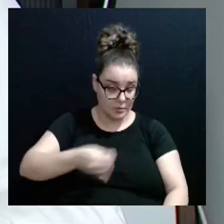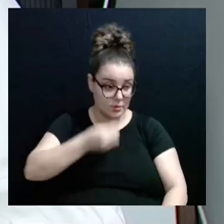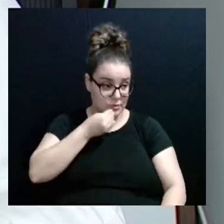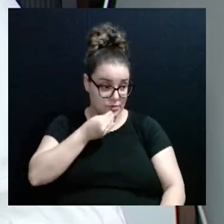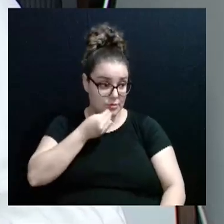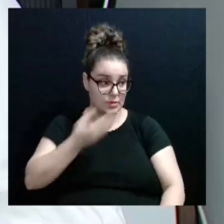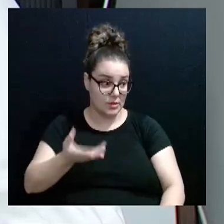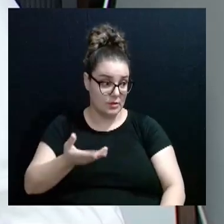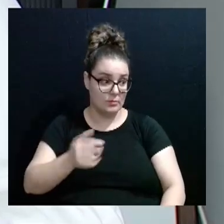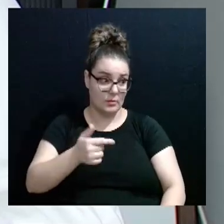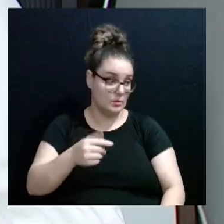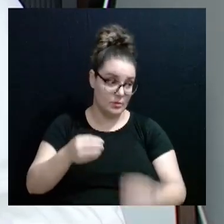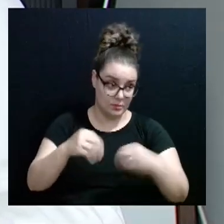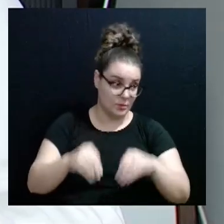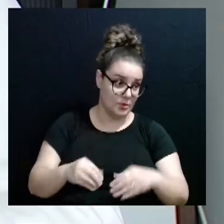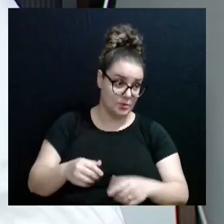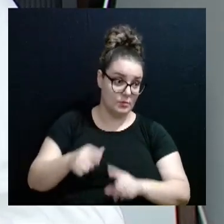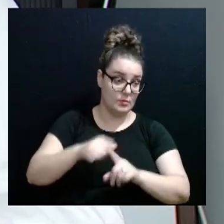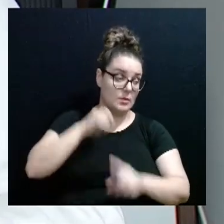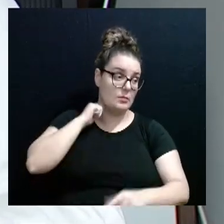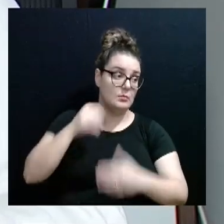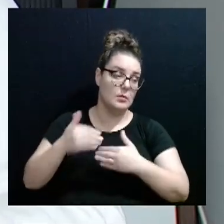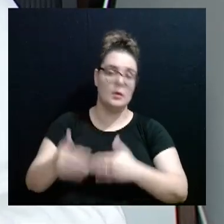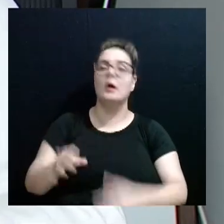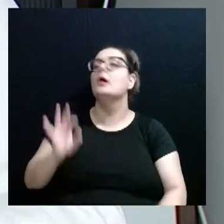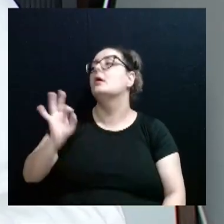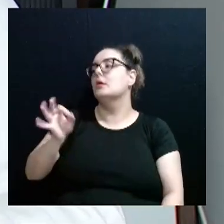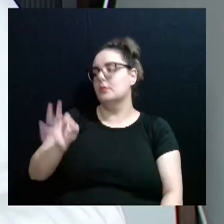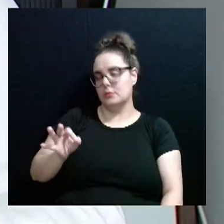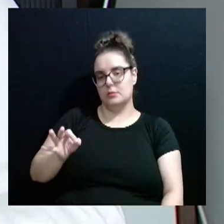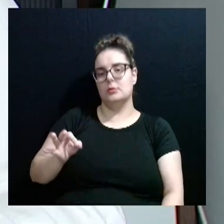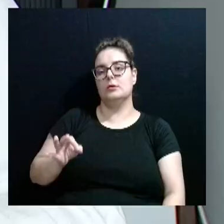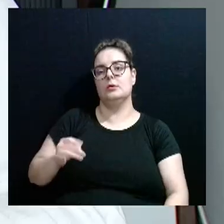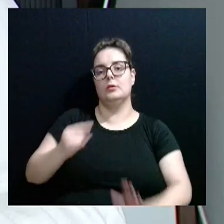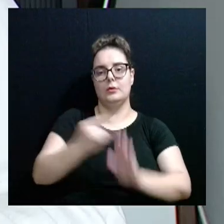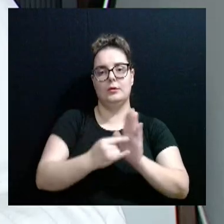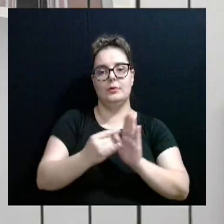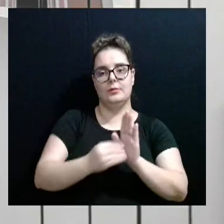prejuízo a partir de abril. Ah, com certeza. Com nota rejeitada não tem venda, né?